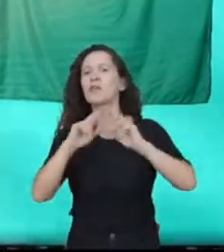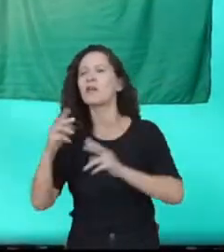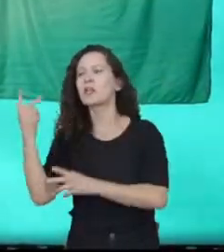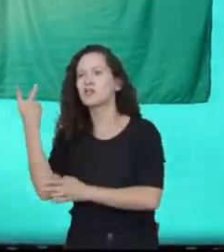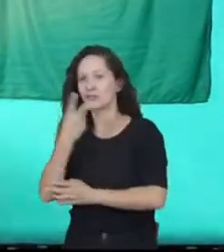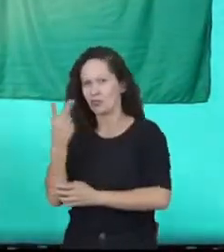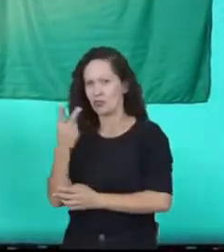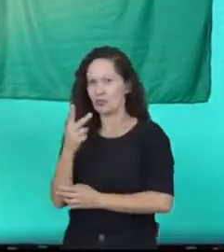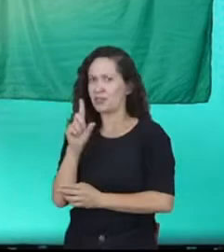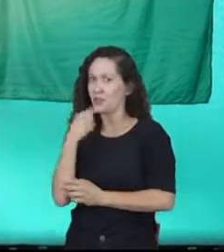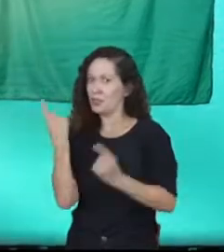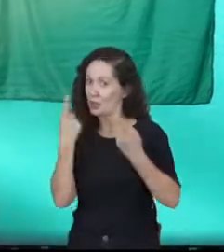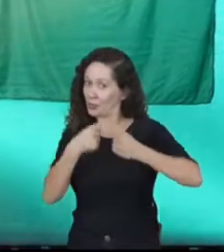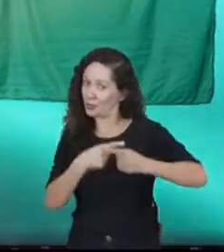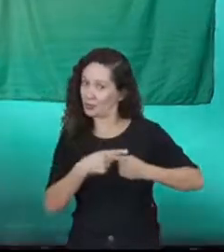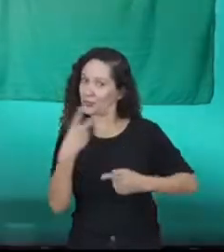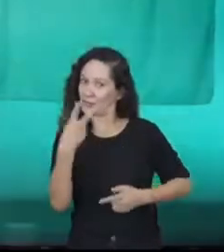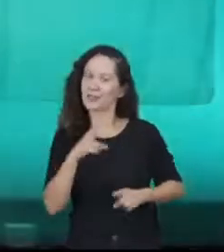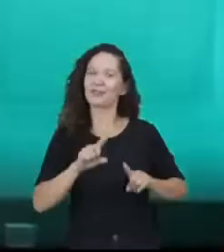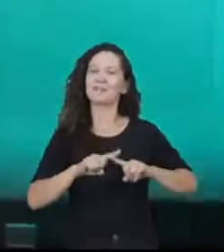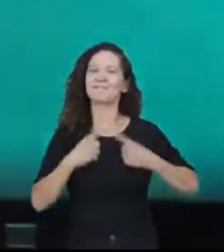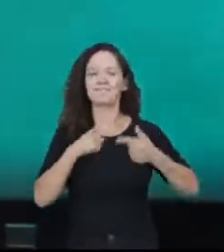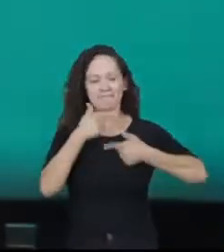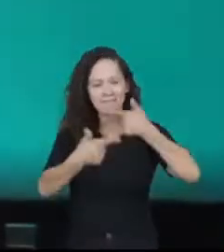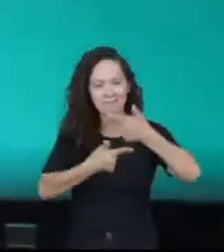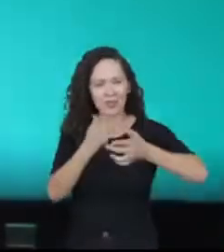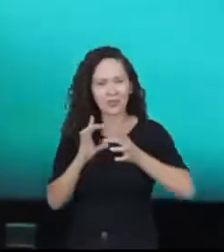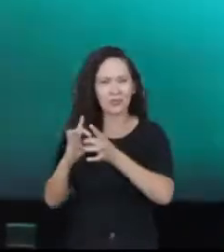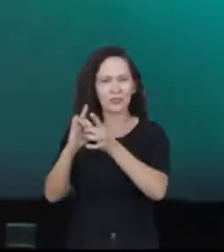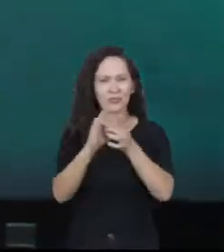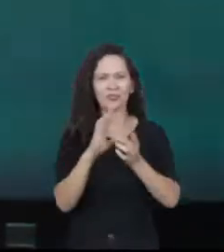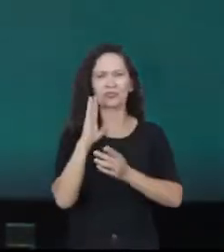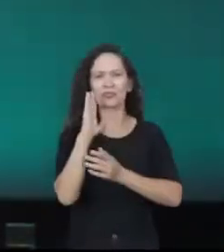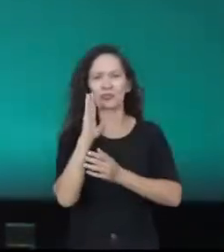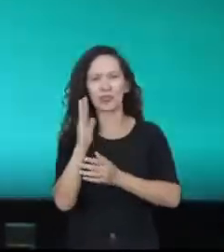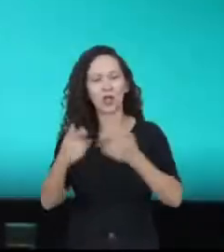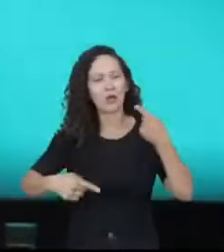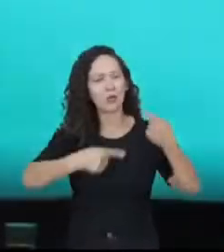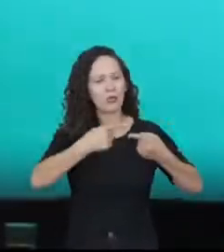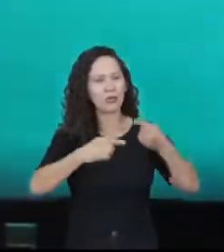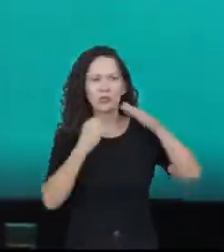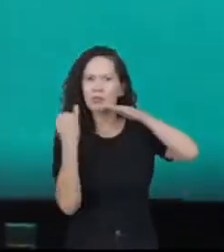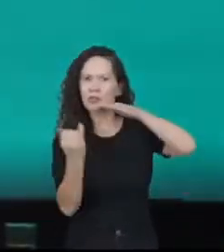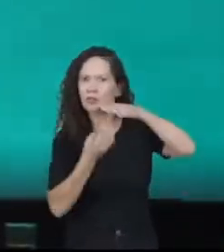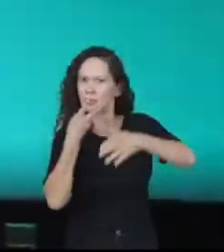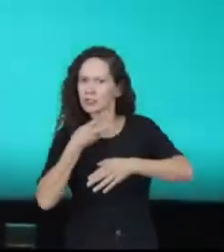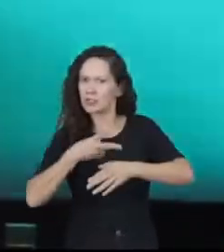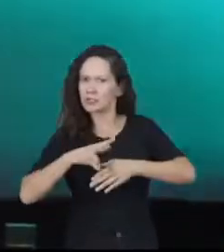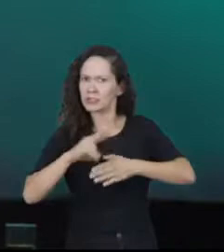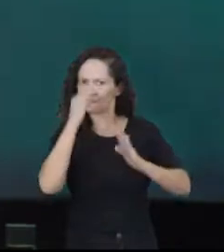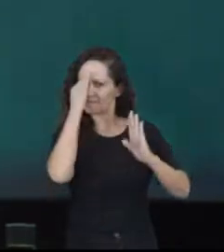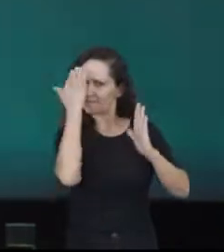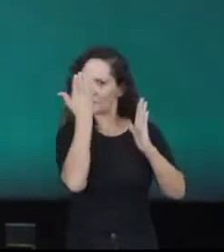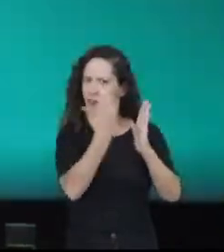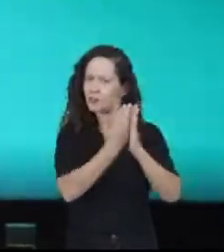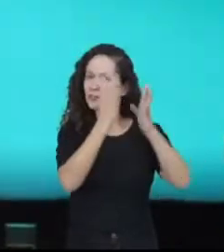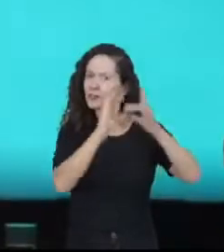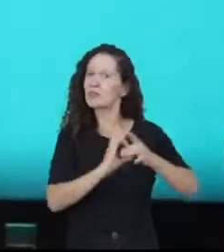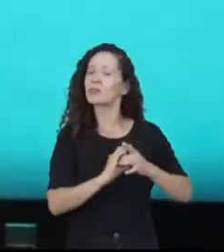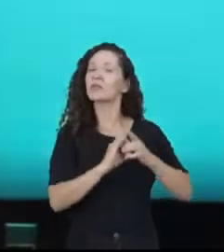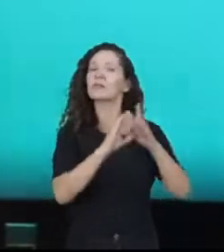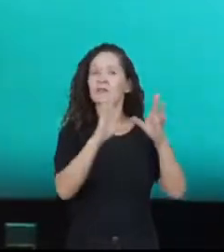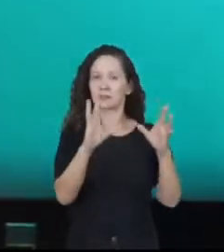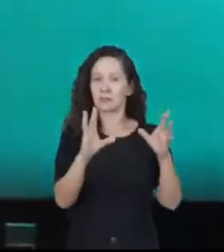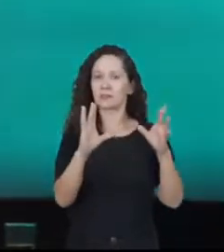adversários, mas também trabalhamos juntos e mantivemos o diálogo institucional e o respeito pela democracia. Tive